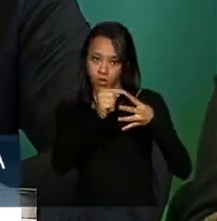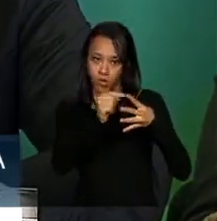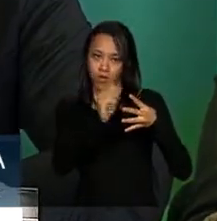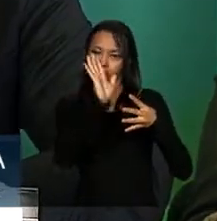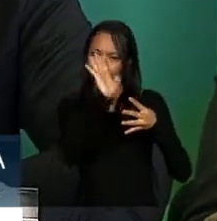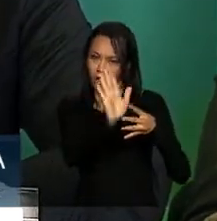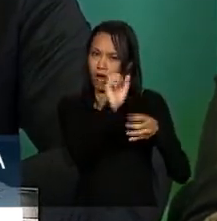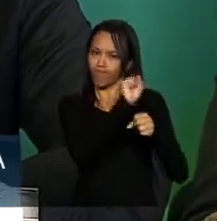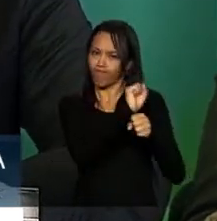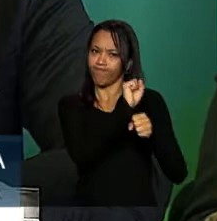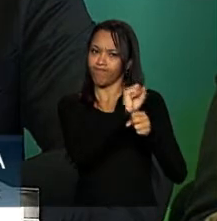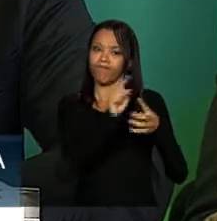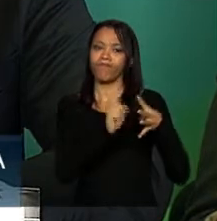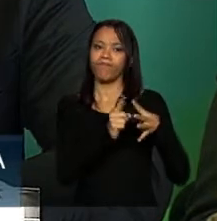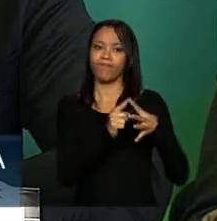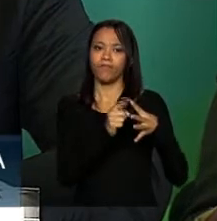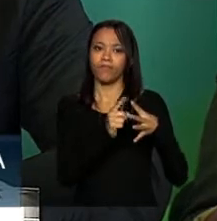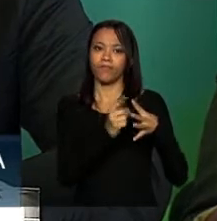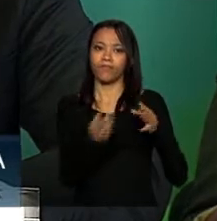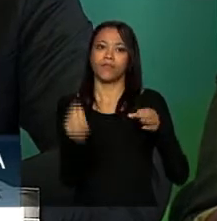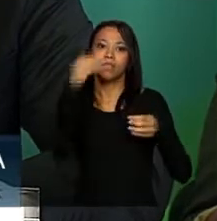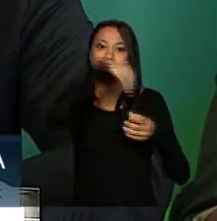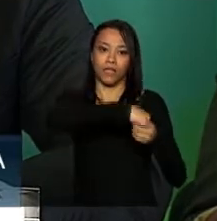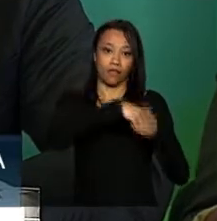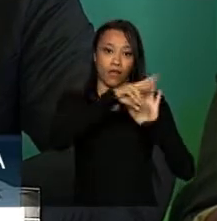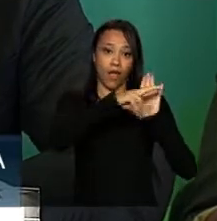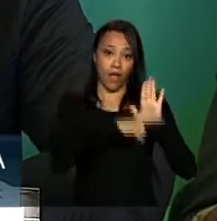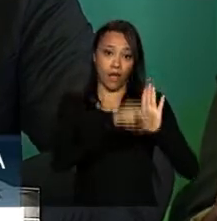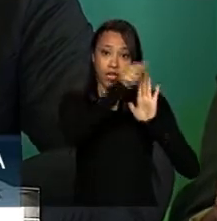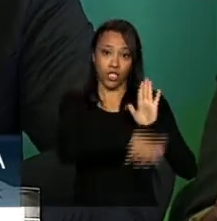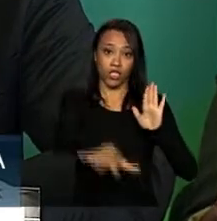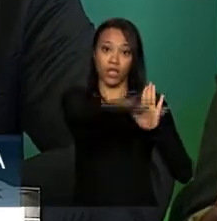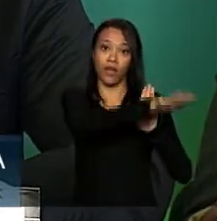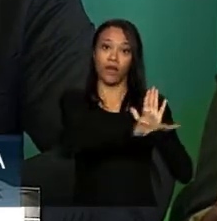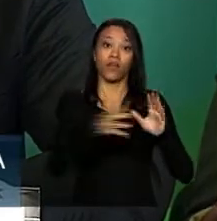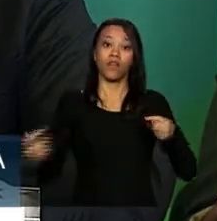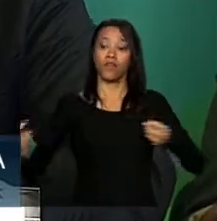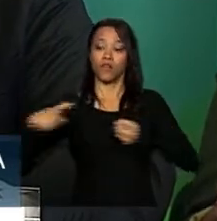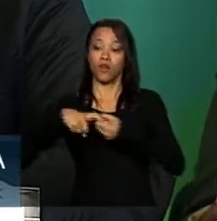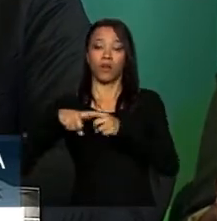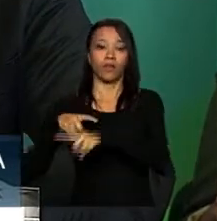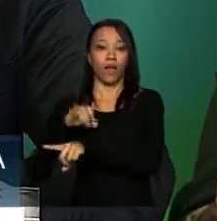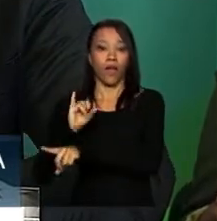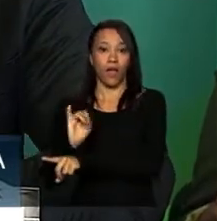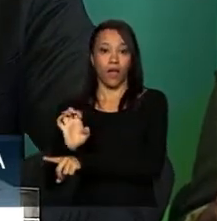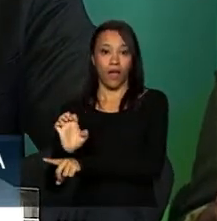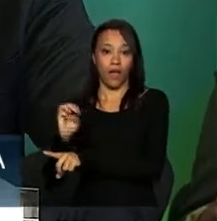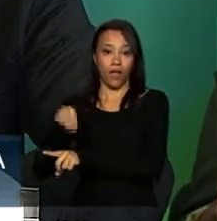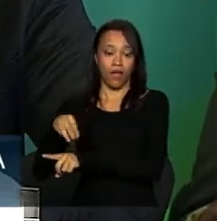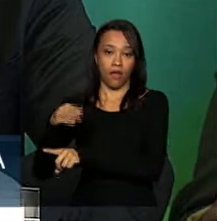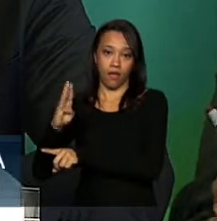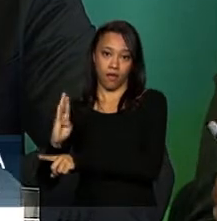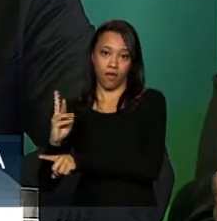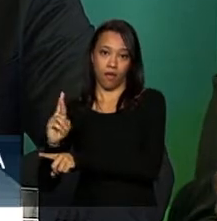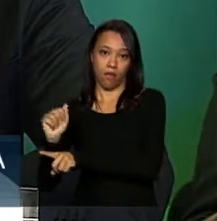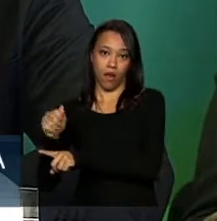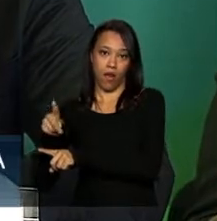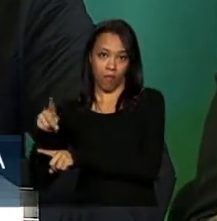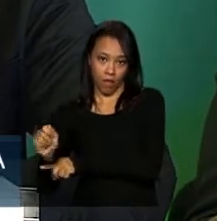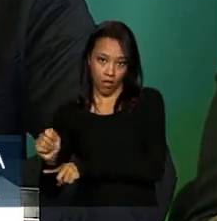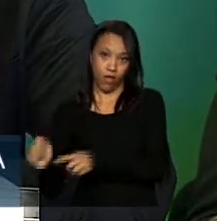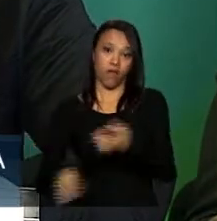está previsto na norma geral, que está vinculado à Embrapa. Então, teria mais 2 diretores também para nós indicarmos a